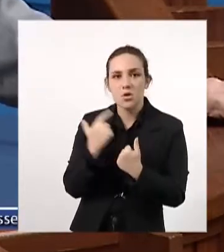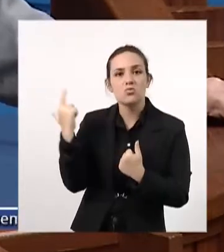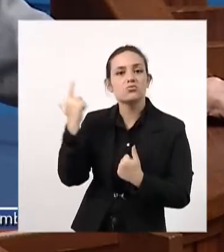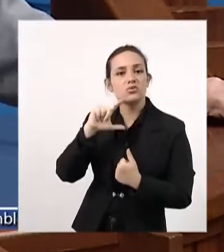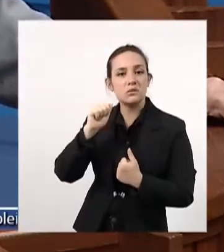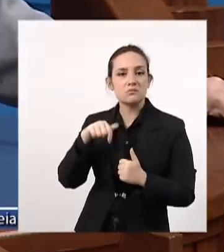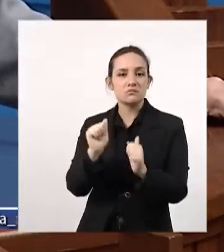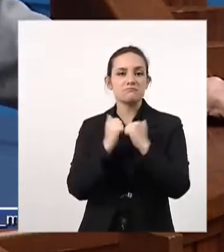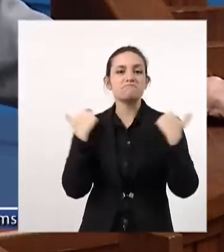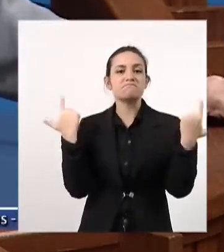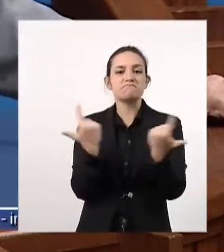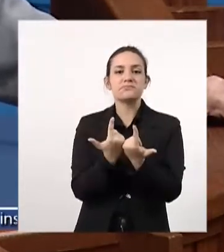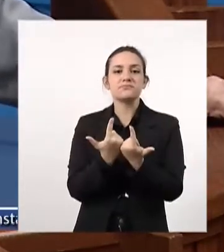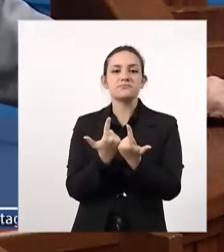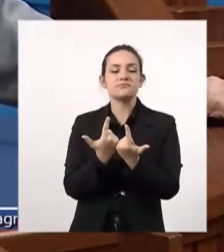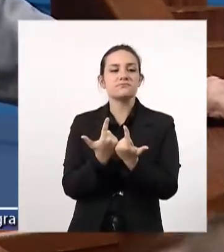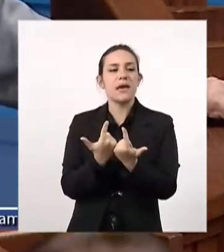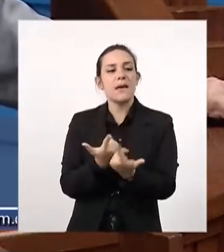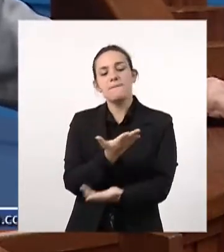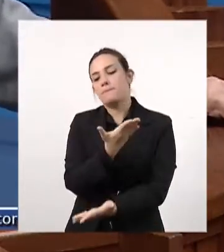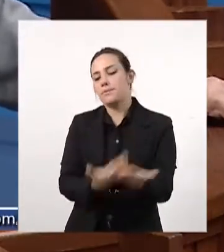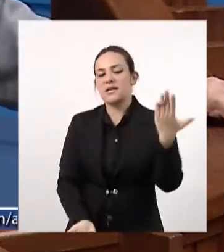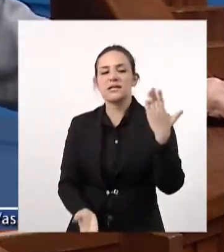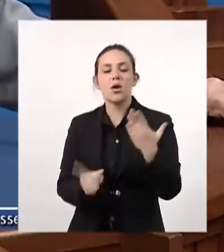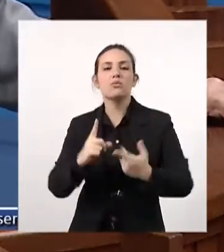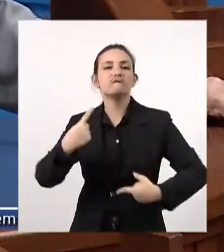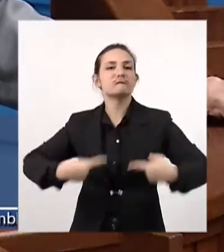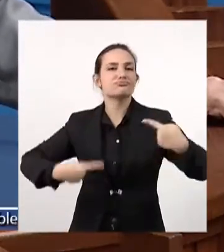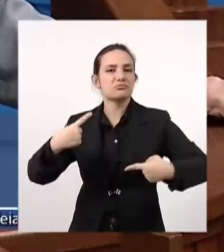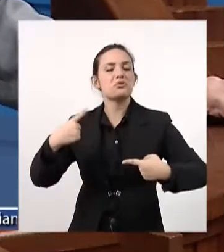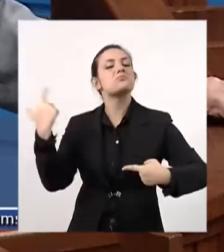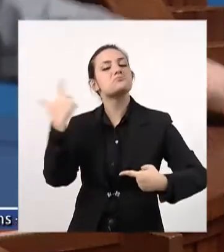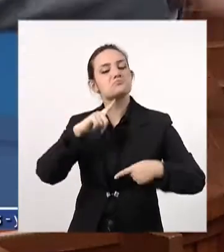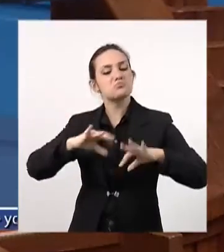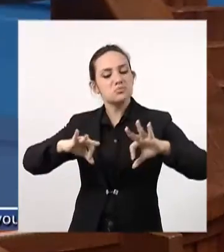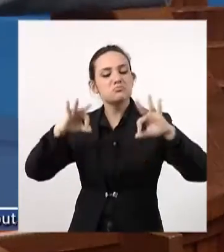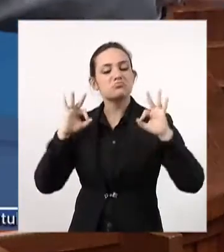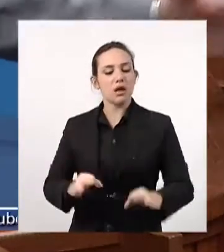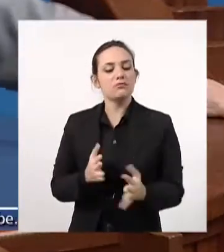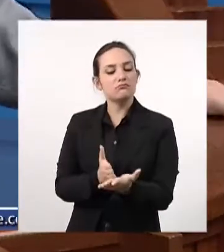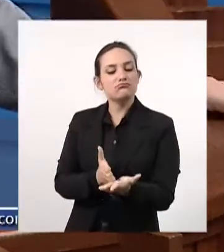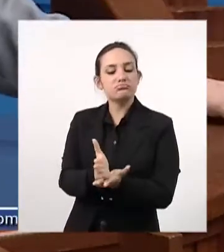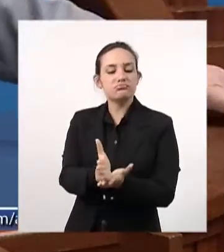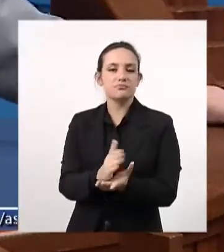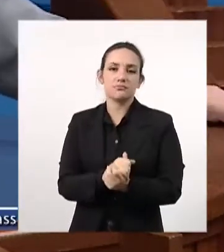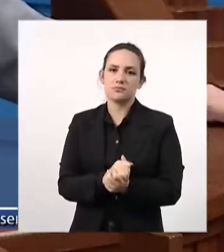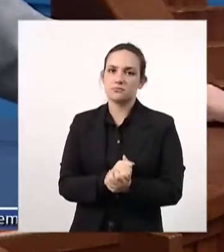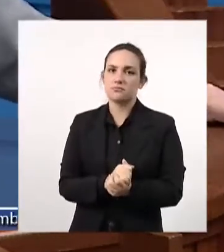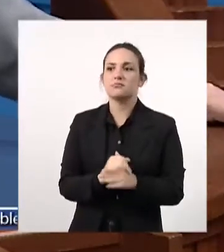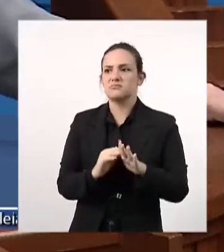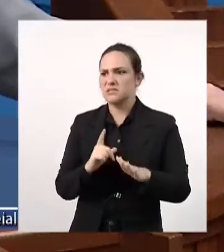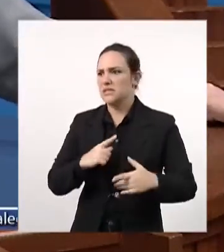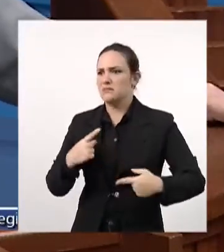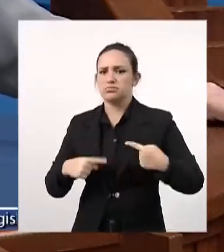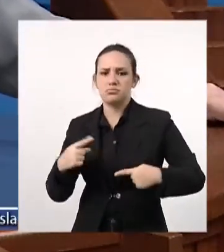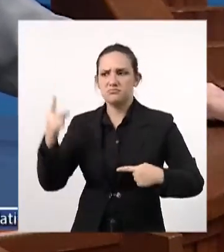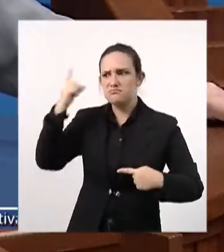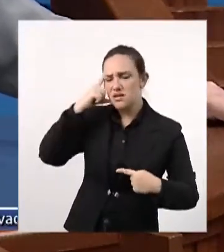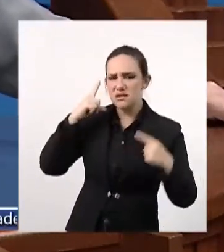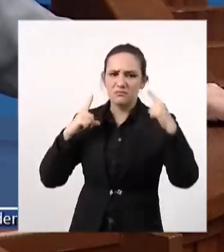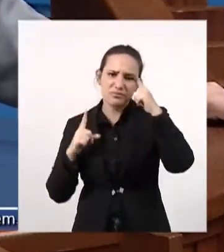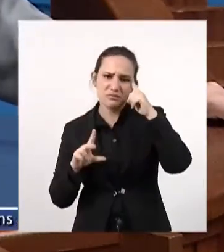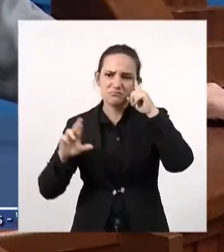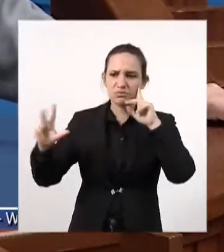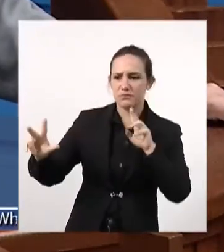essa casa não perdesse na discussão o caráter, não é, de que, embora com pensamentos